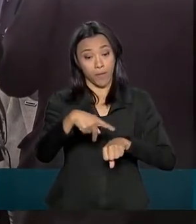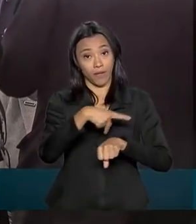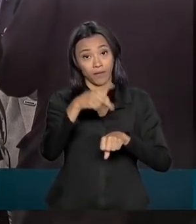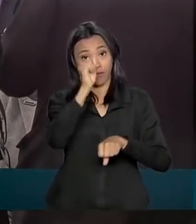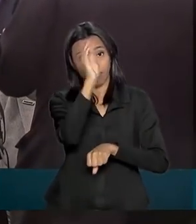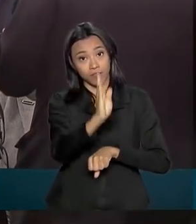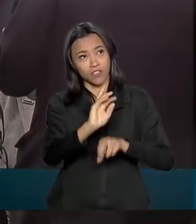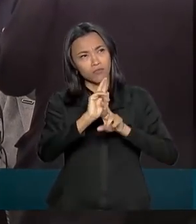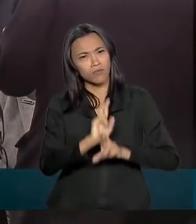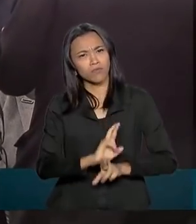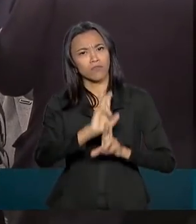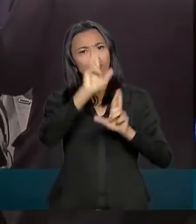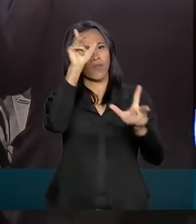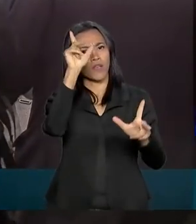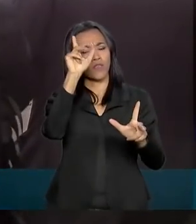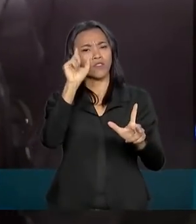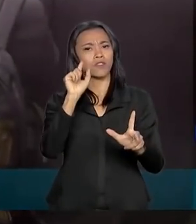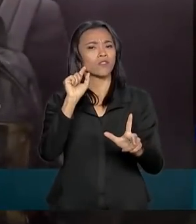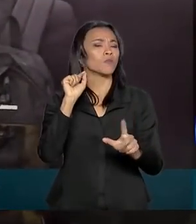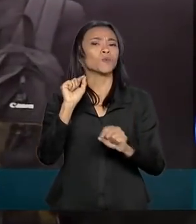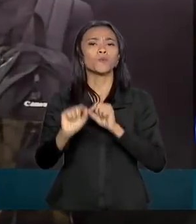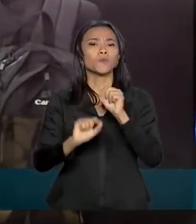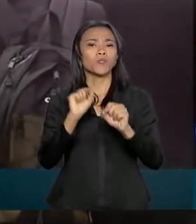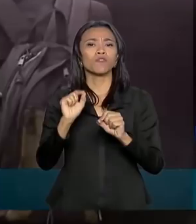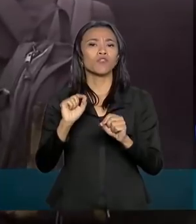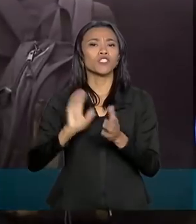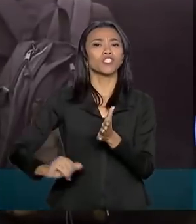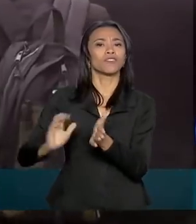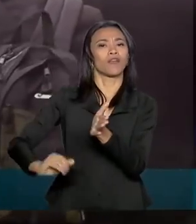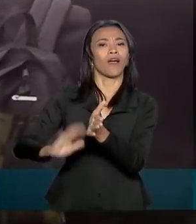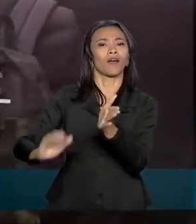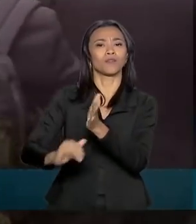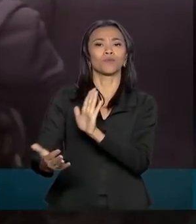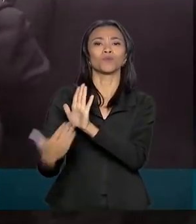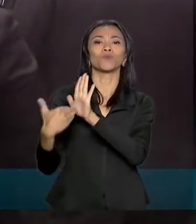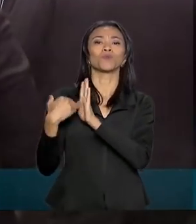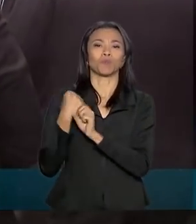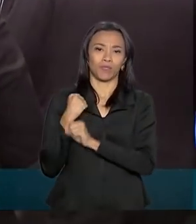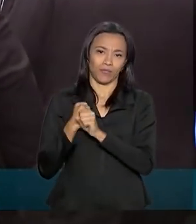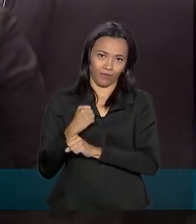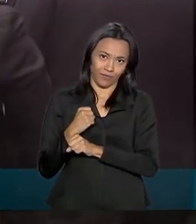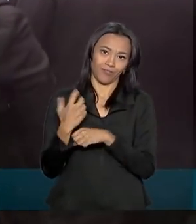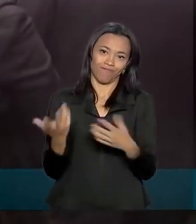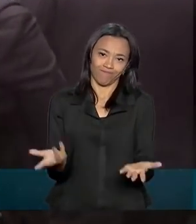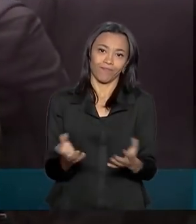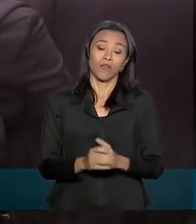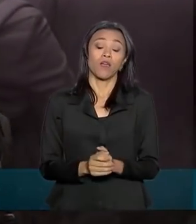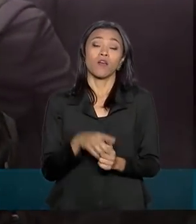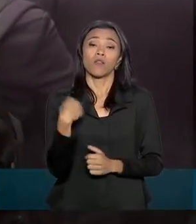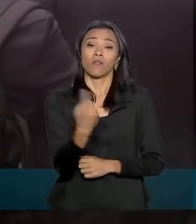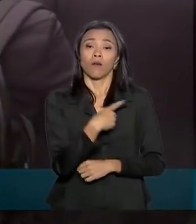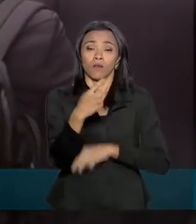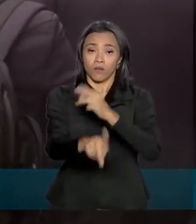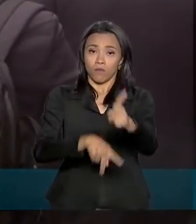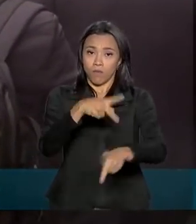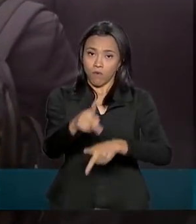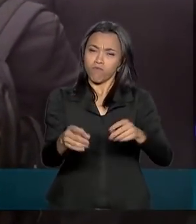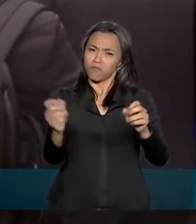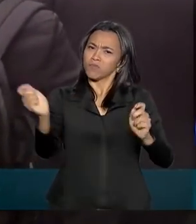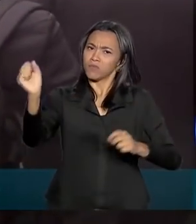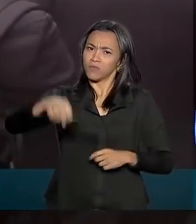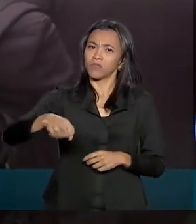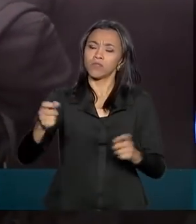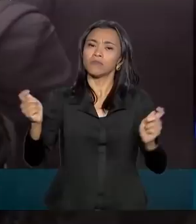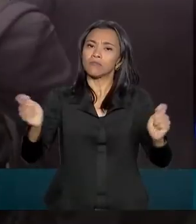dos que nos foi legado nos últimos anos porque nós o povo podemos sim